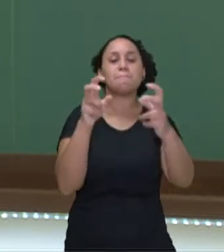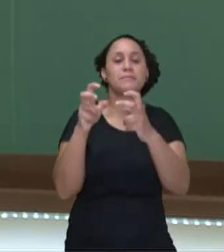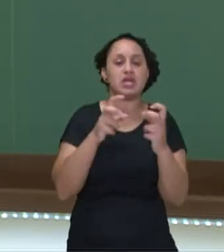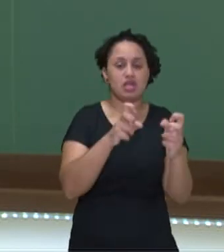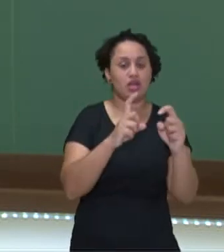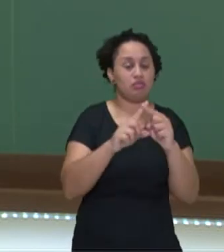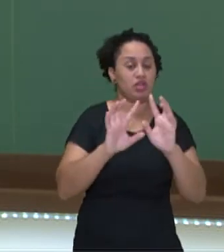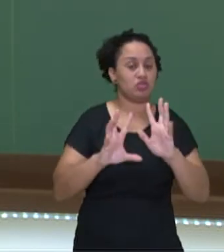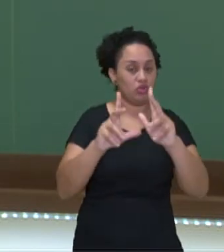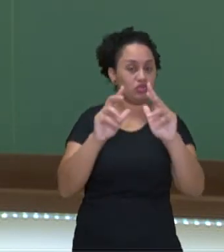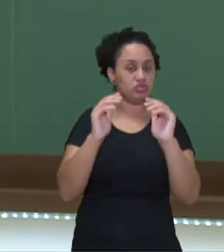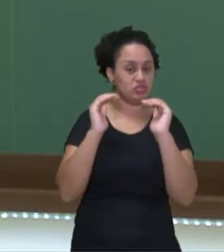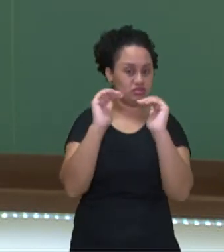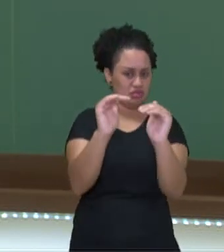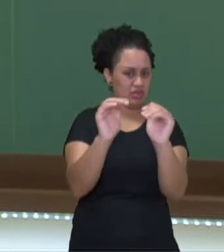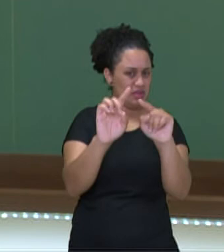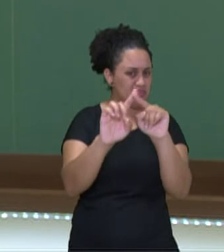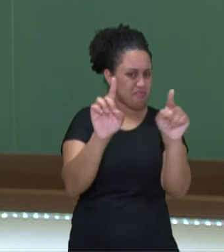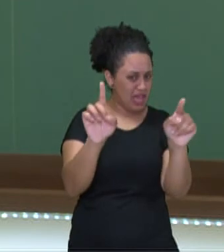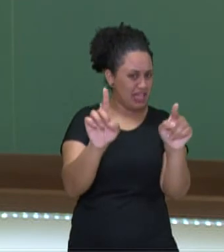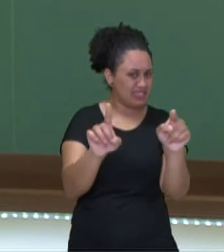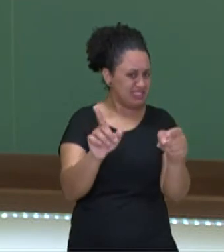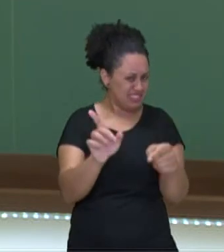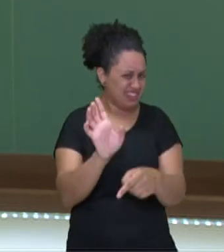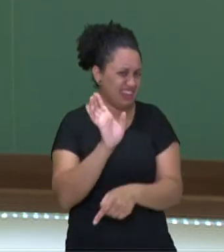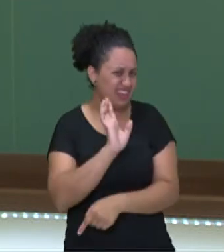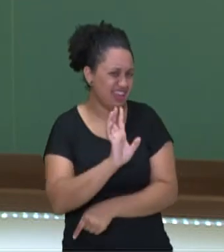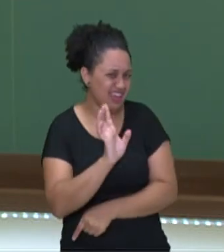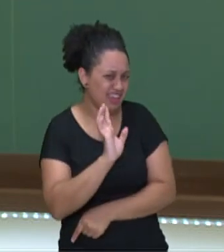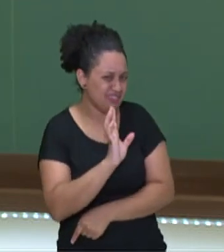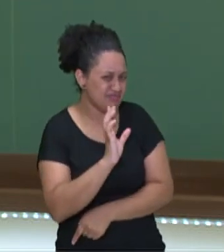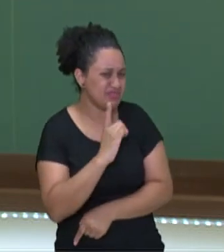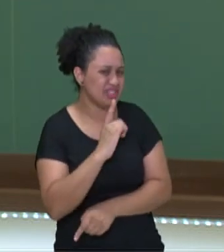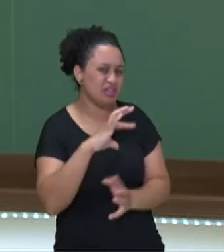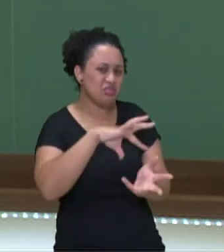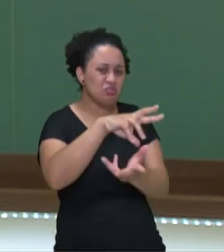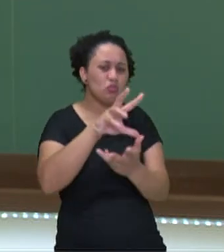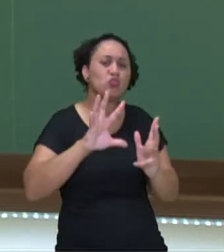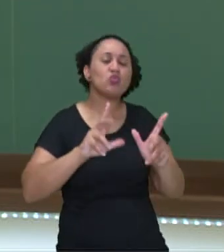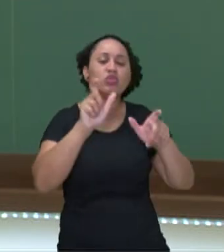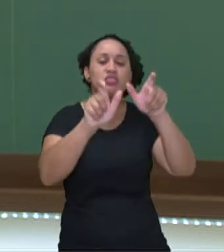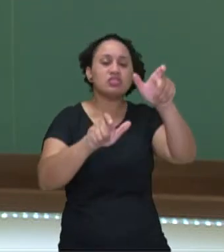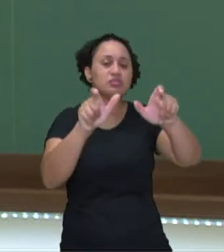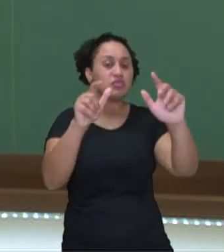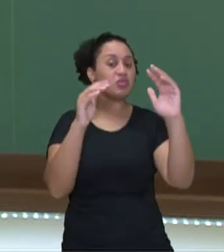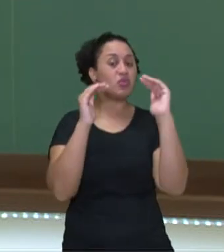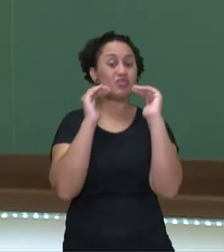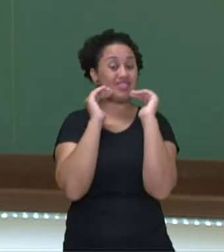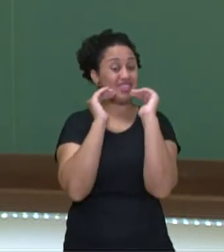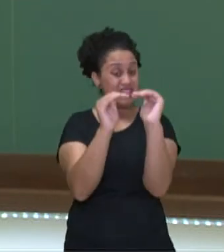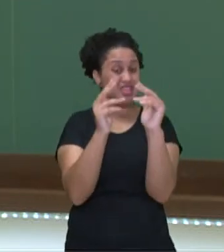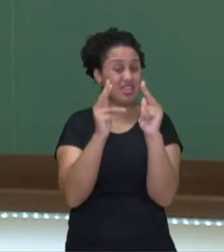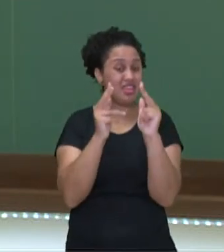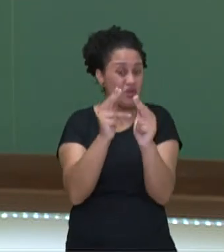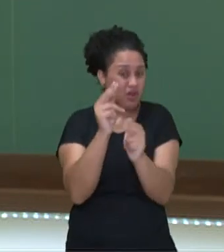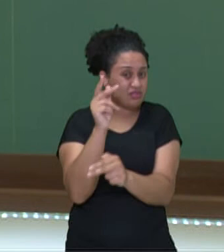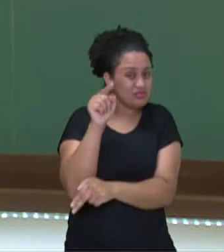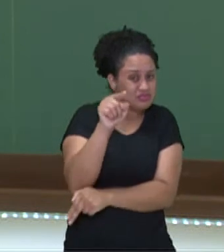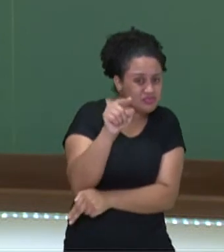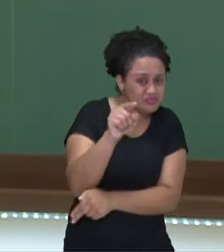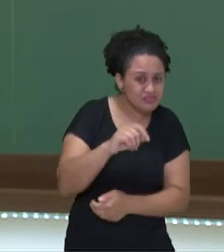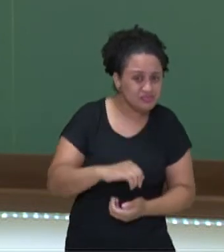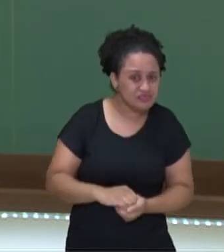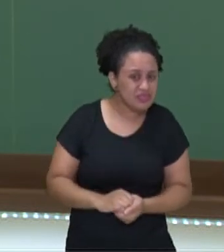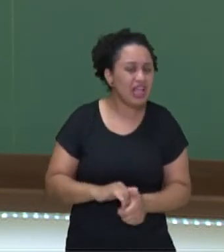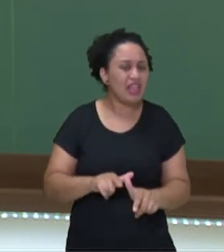seria igual. Porém, será que seria legal ter um mundo com todo mundo igualzinho a você? Será que mais cedo ou